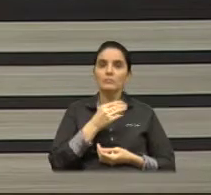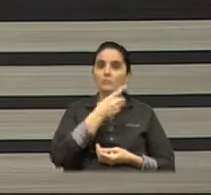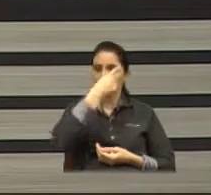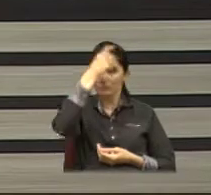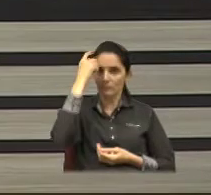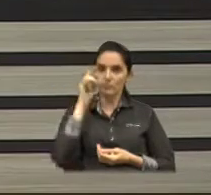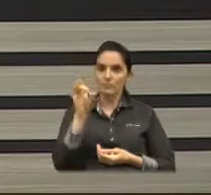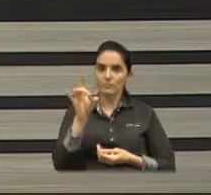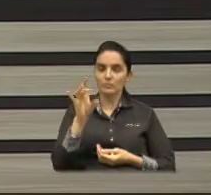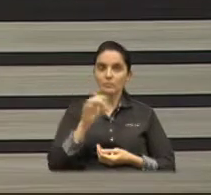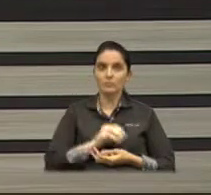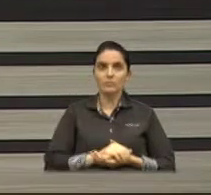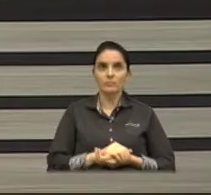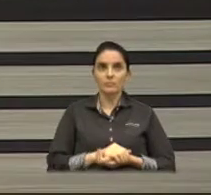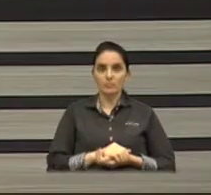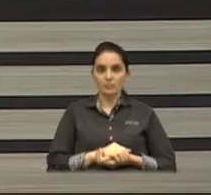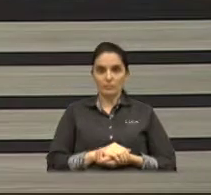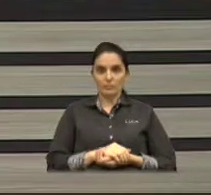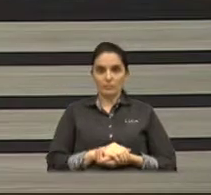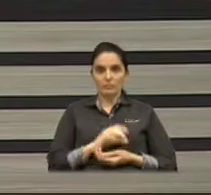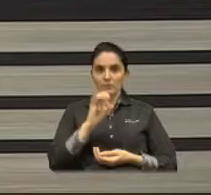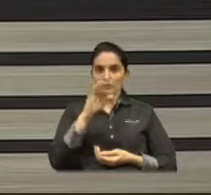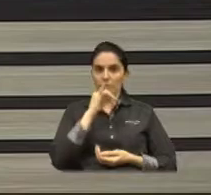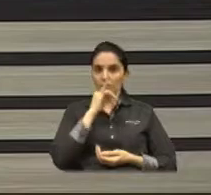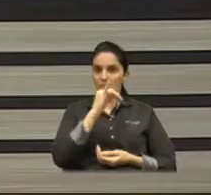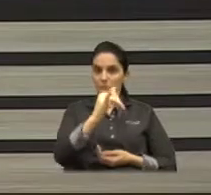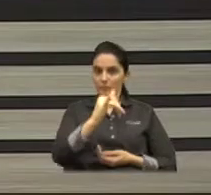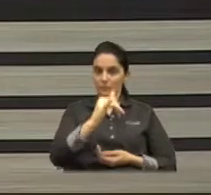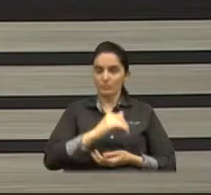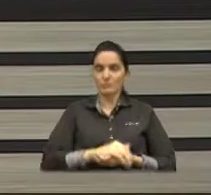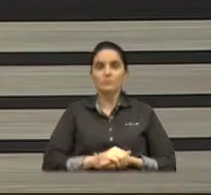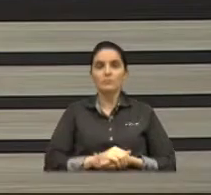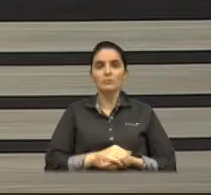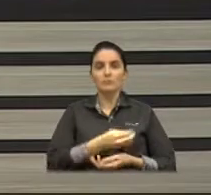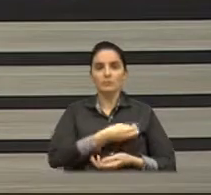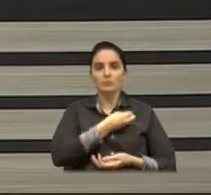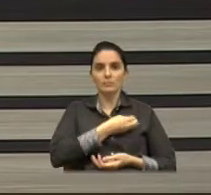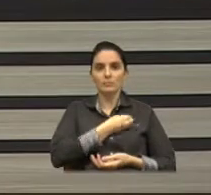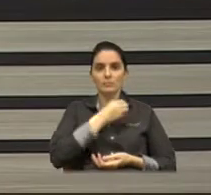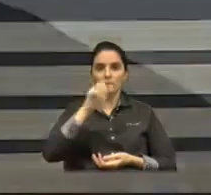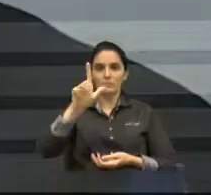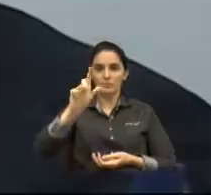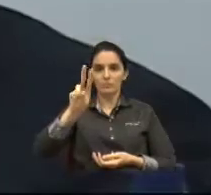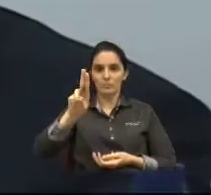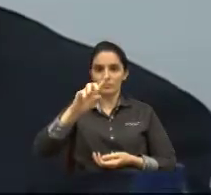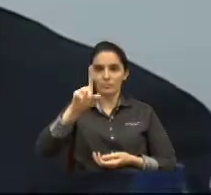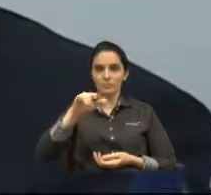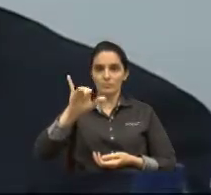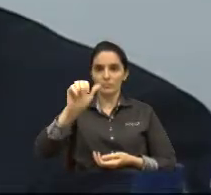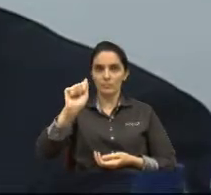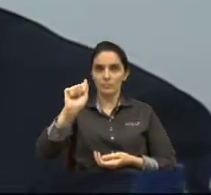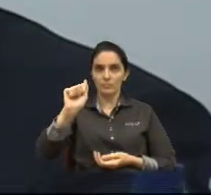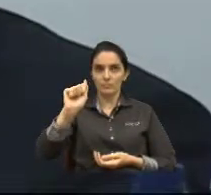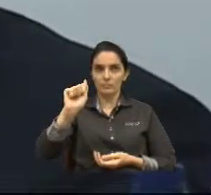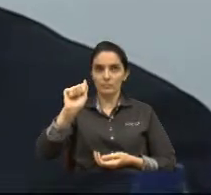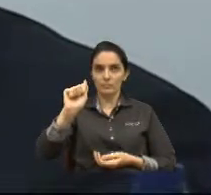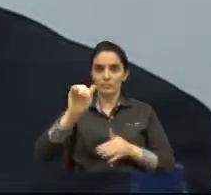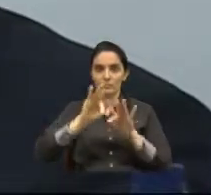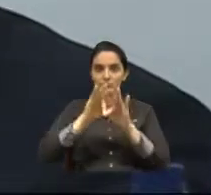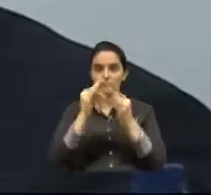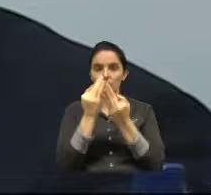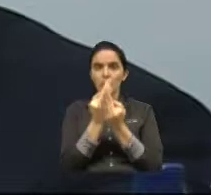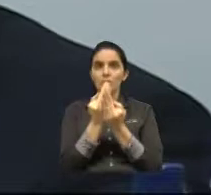só queria aqui também registrar a presença da dona Luzia, que é parente da